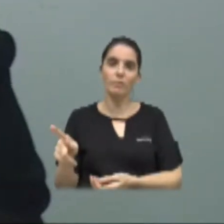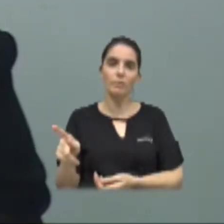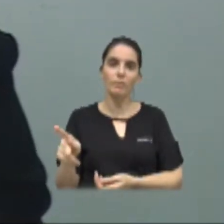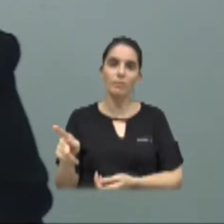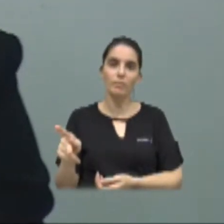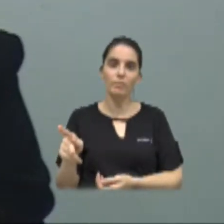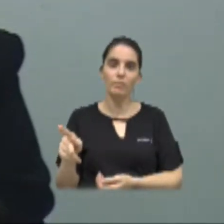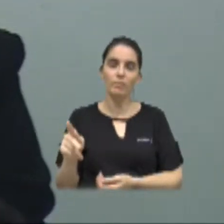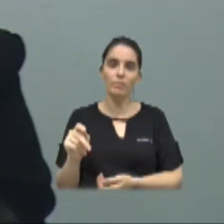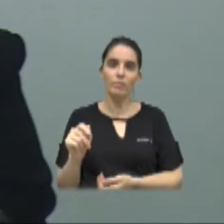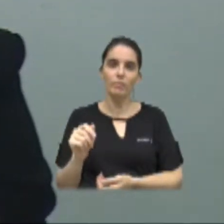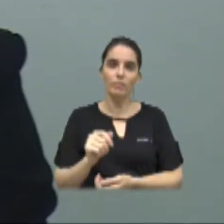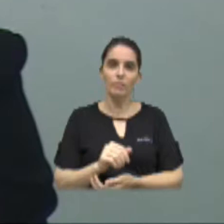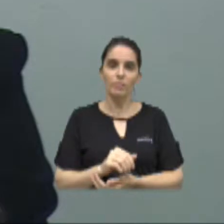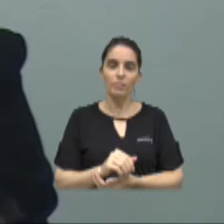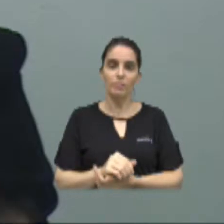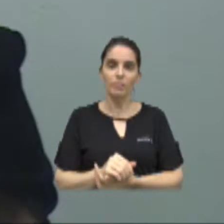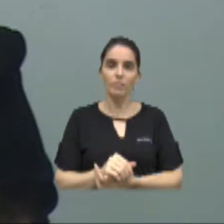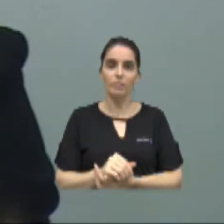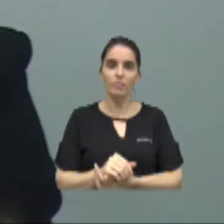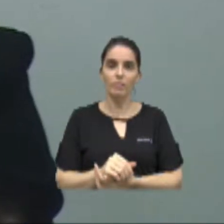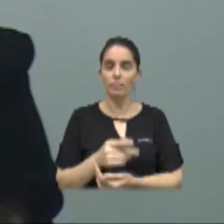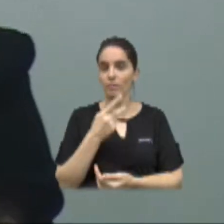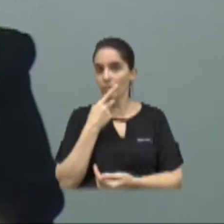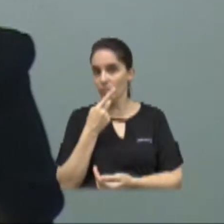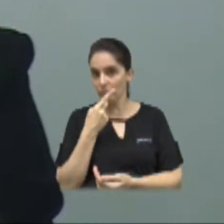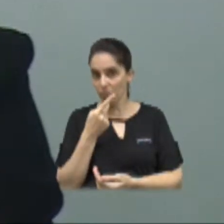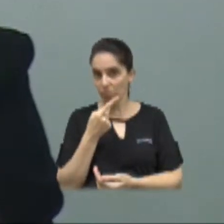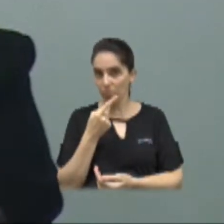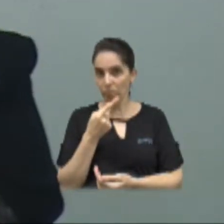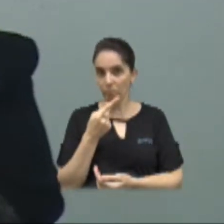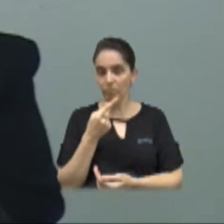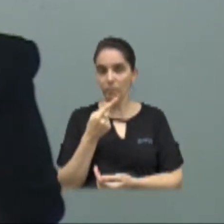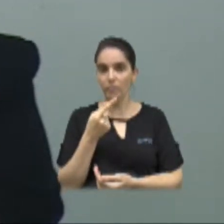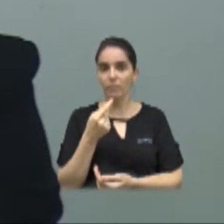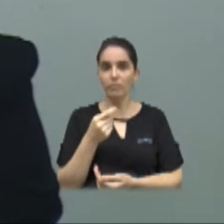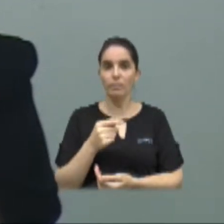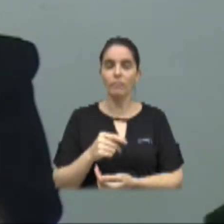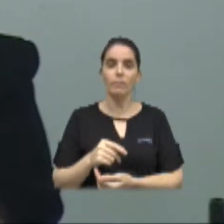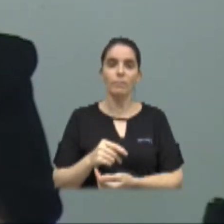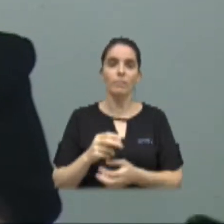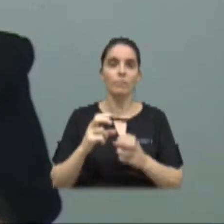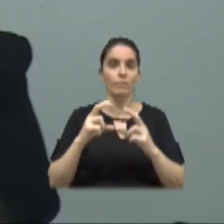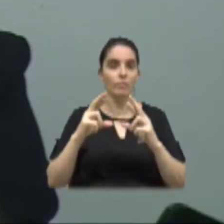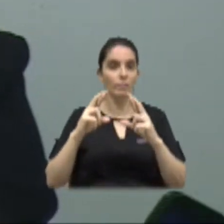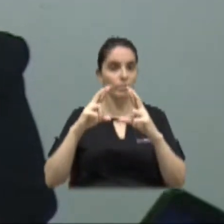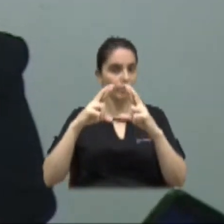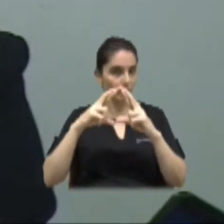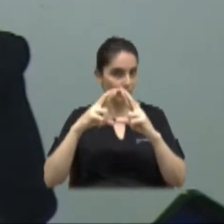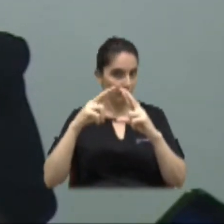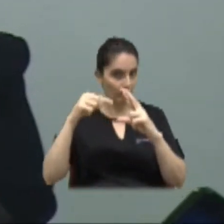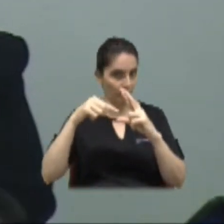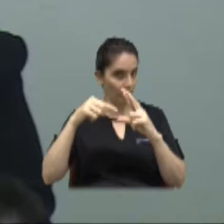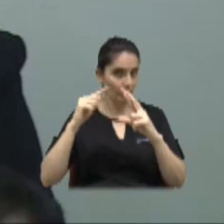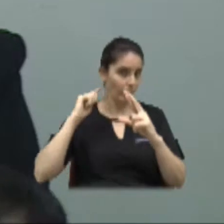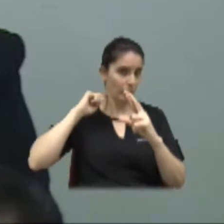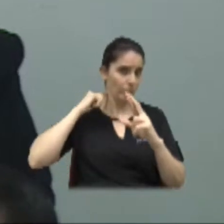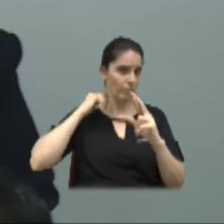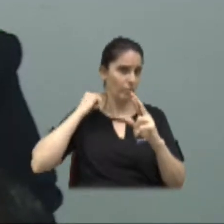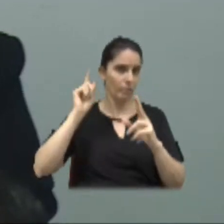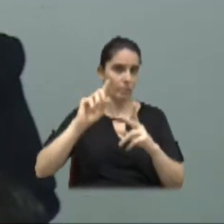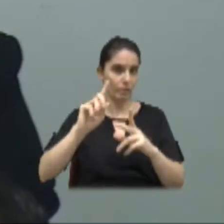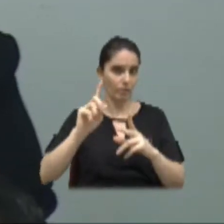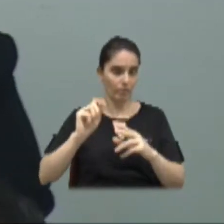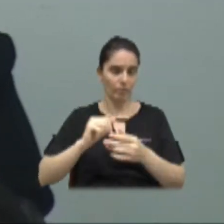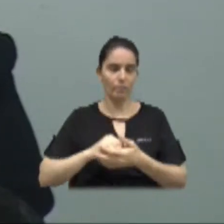pares. Quando a gente se fala em reciclável, né, não é o lixo, é um reciclável, eu lembro que eu criei,